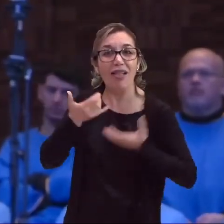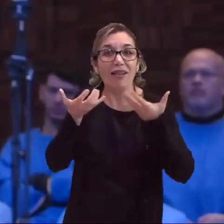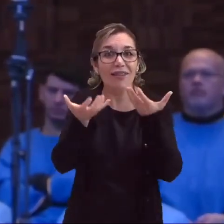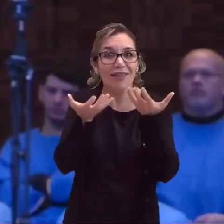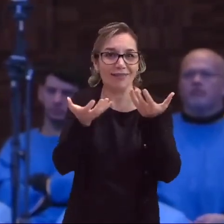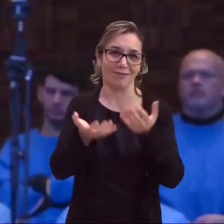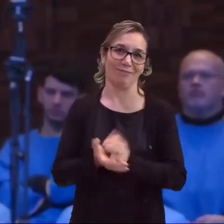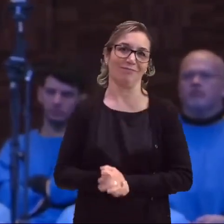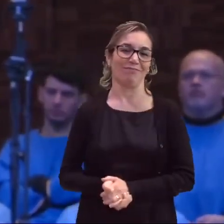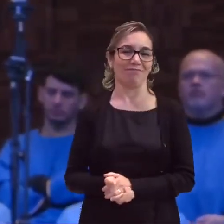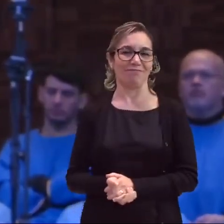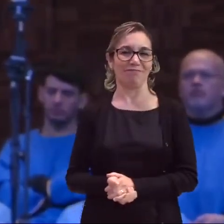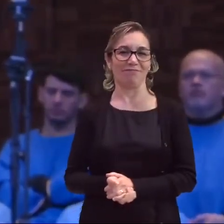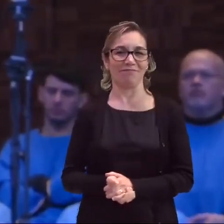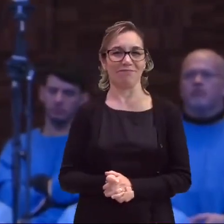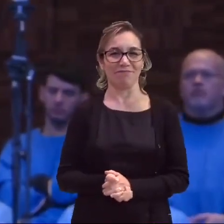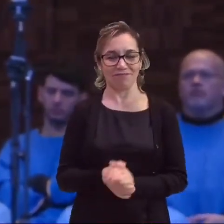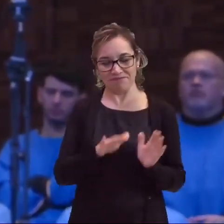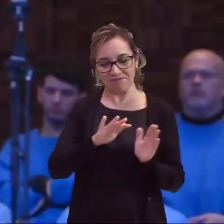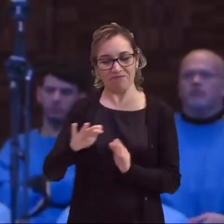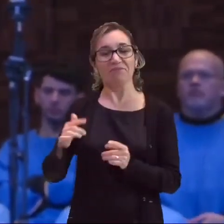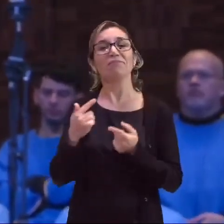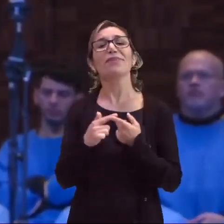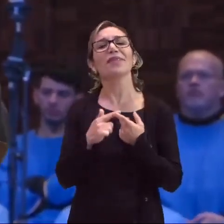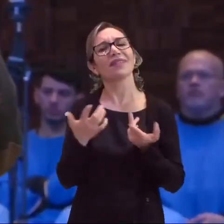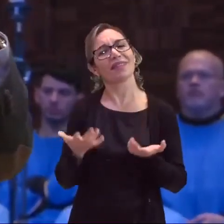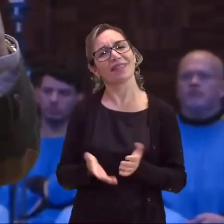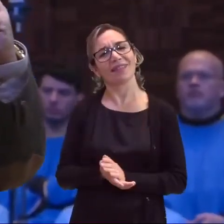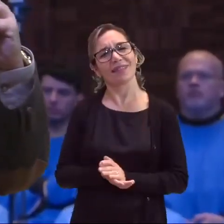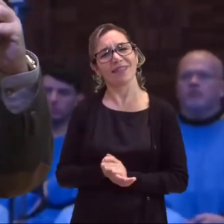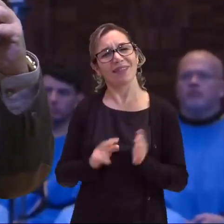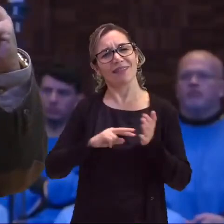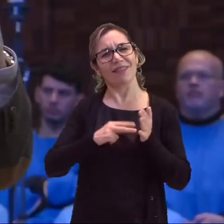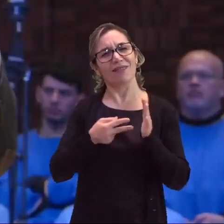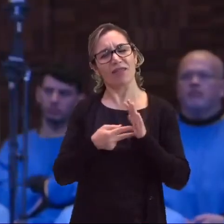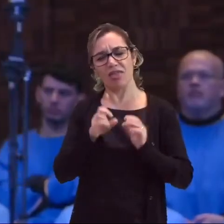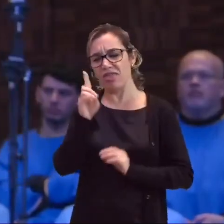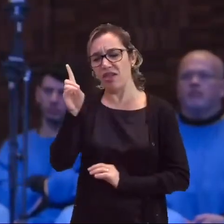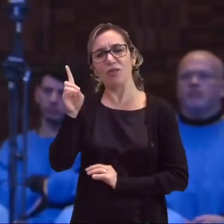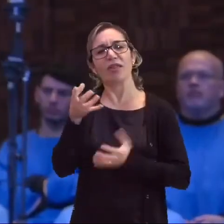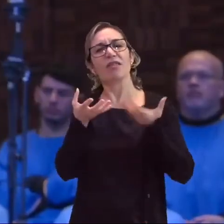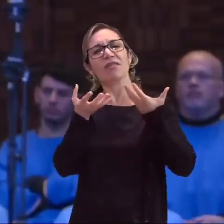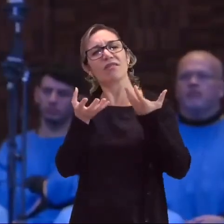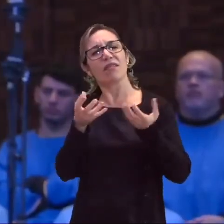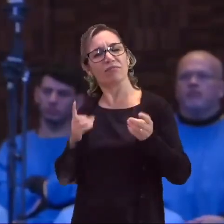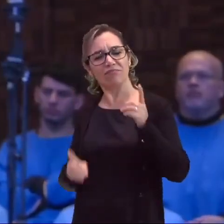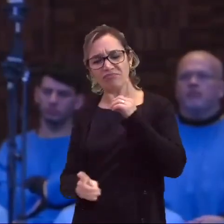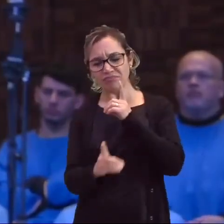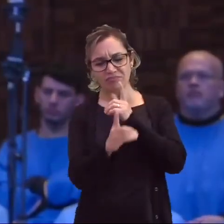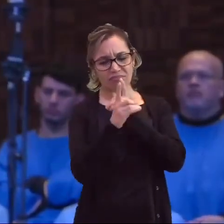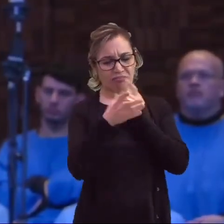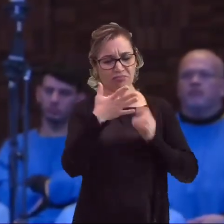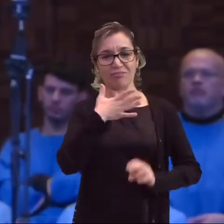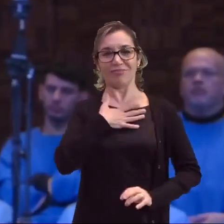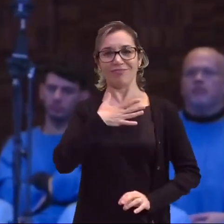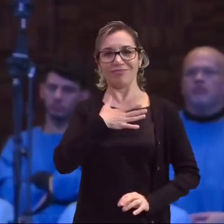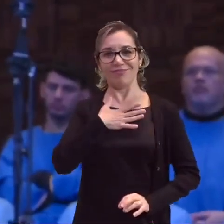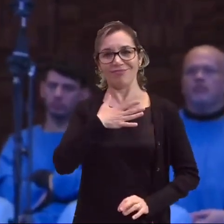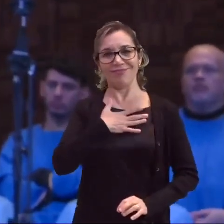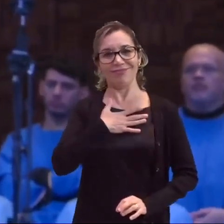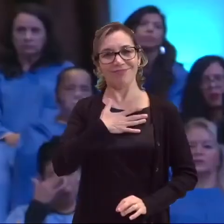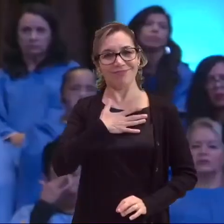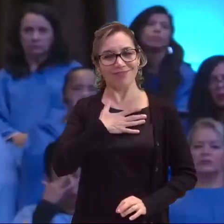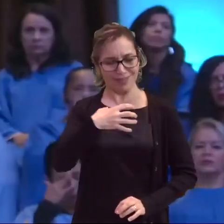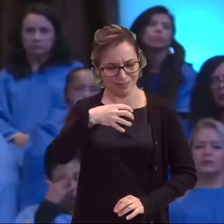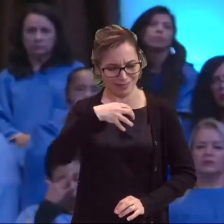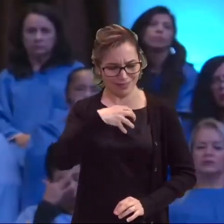buscando na nossa vida é esse desejo ardente se encontrar com ele quando